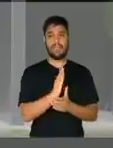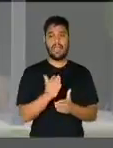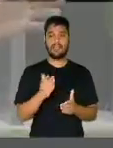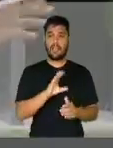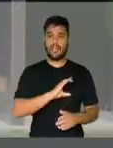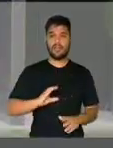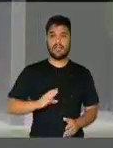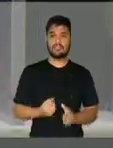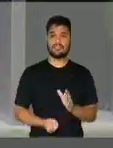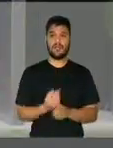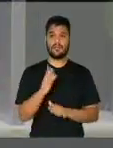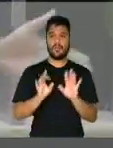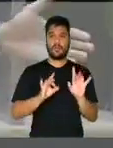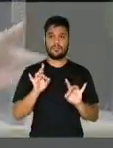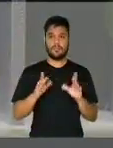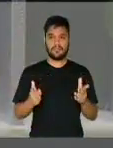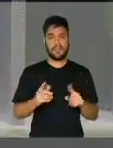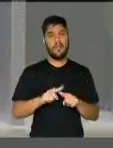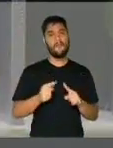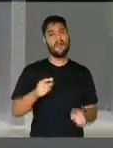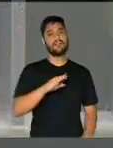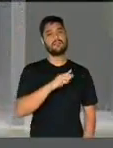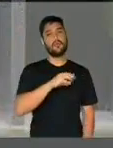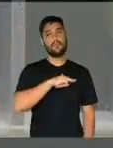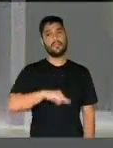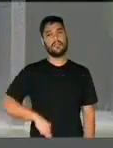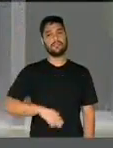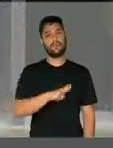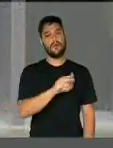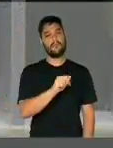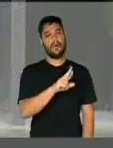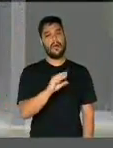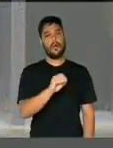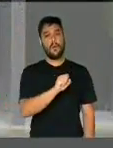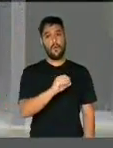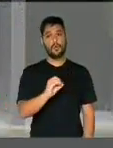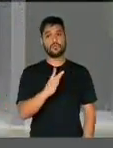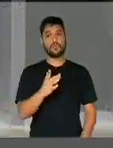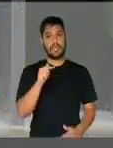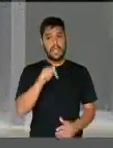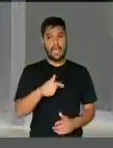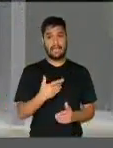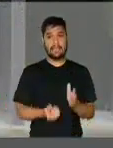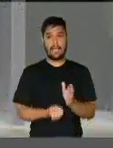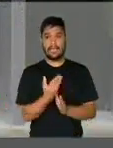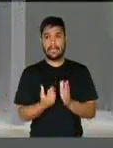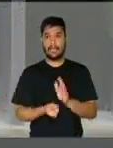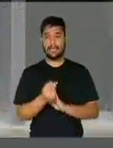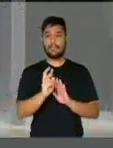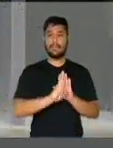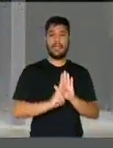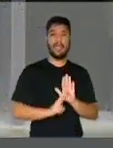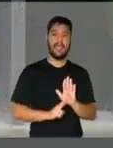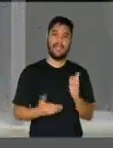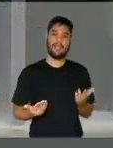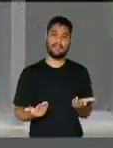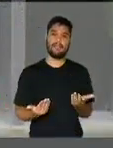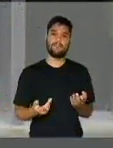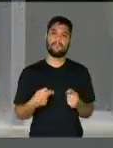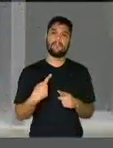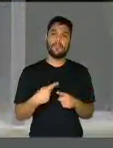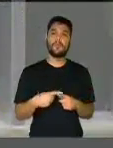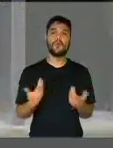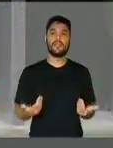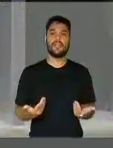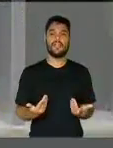caixa. Aliás, o Barroso está fazendo escola, por isso que a gente não pode, em determinados momentos, se queixar, porque está